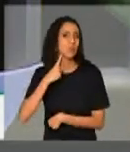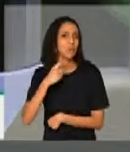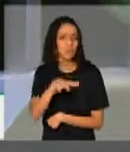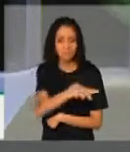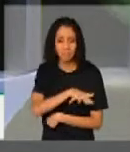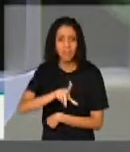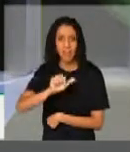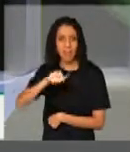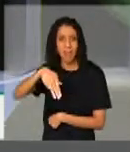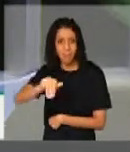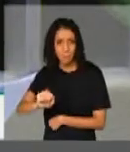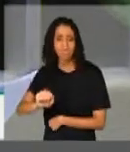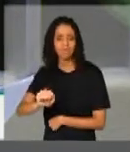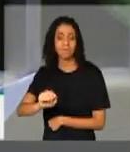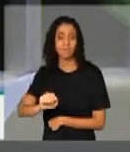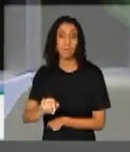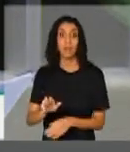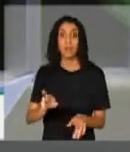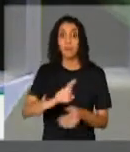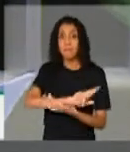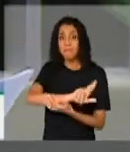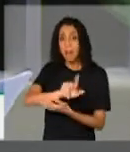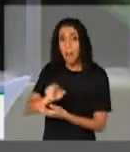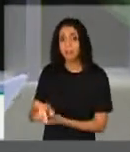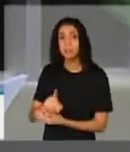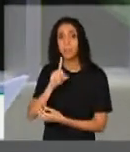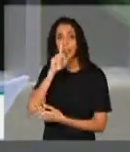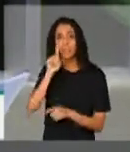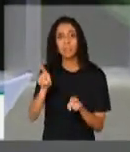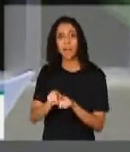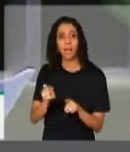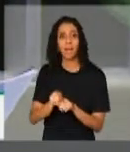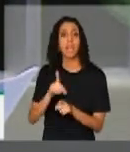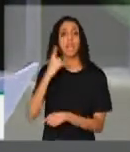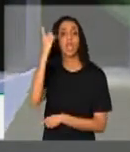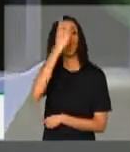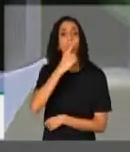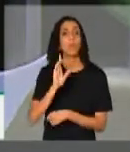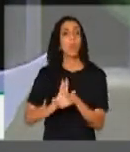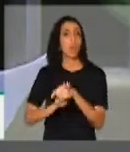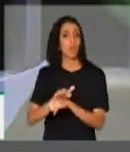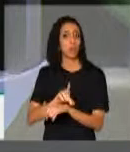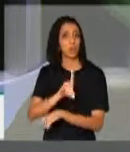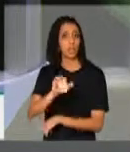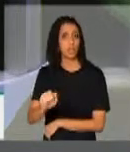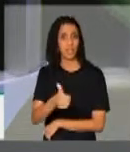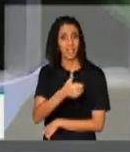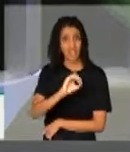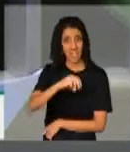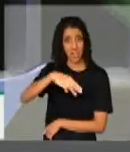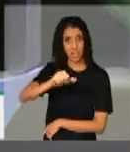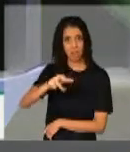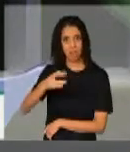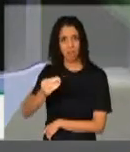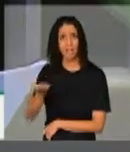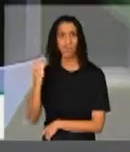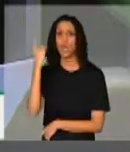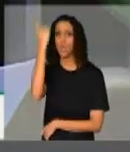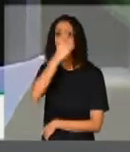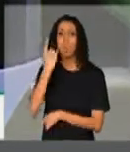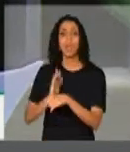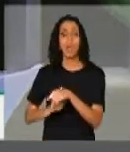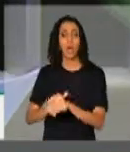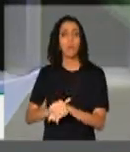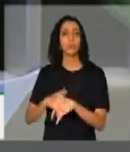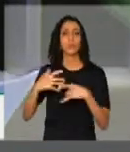roupas de neoprene andar mais atuais ameaças foi a forte chuva de domingo à noite do dia 10 de março os bombeiros só conseguiram